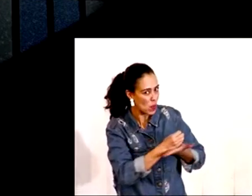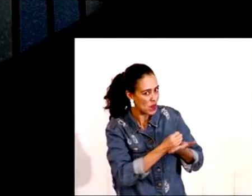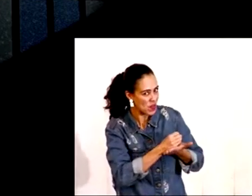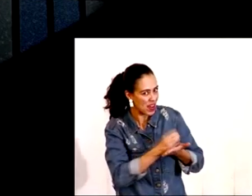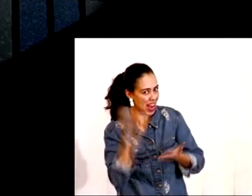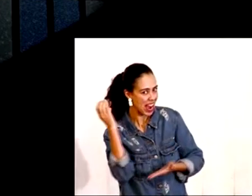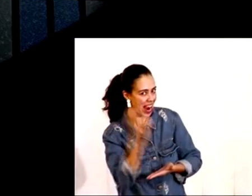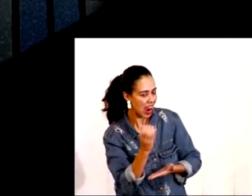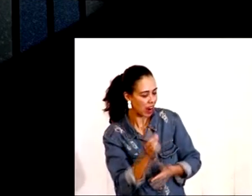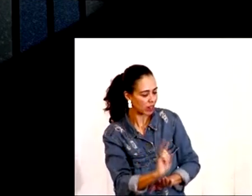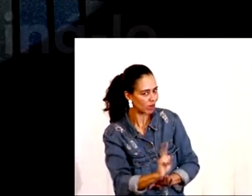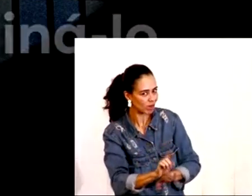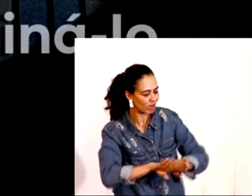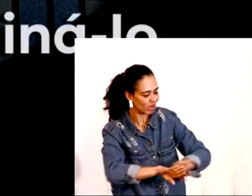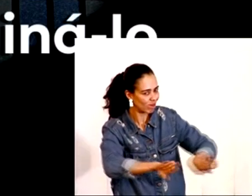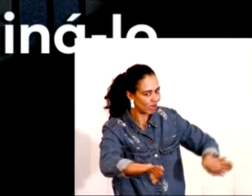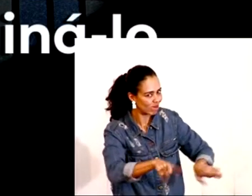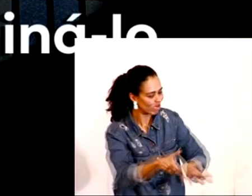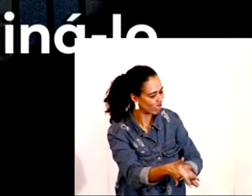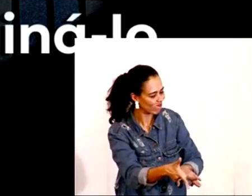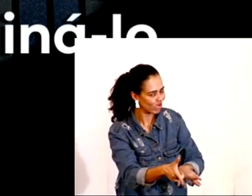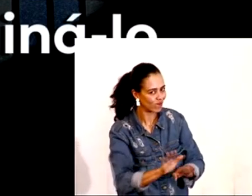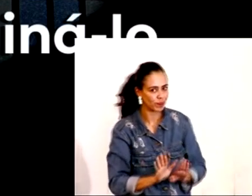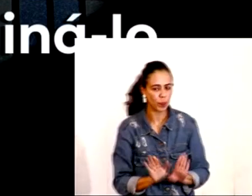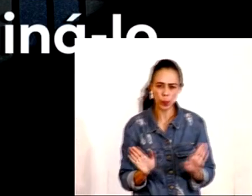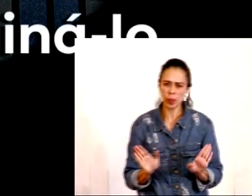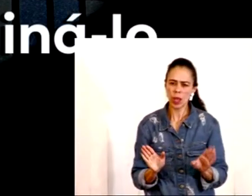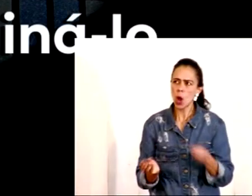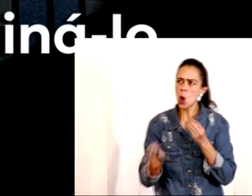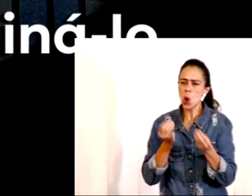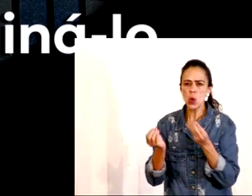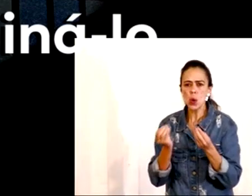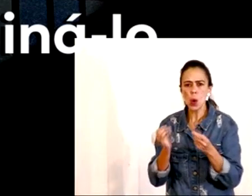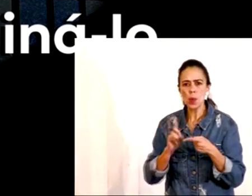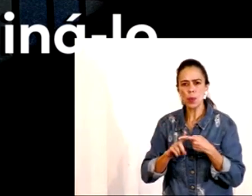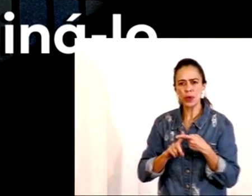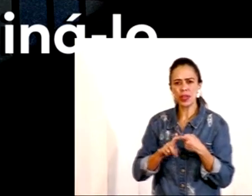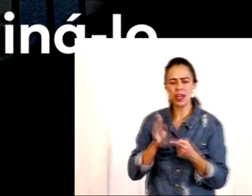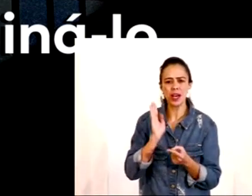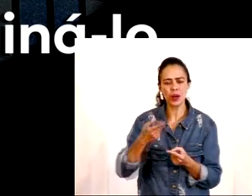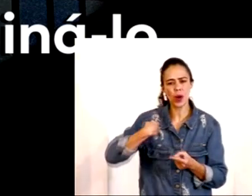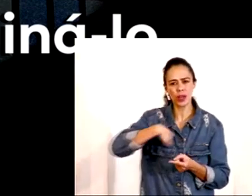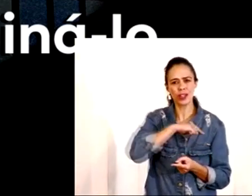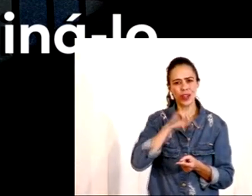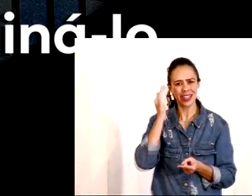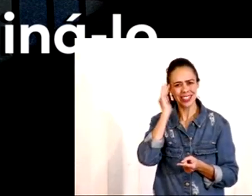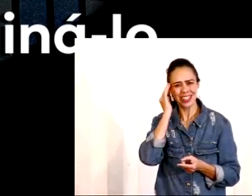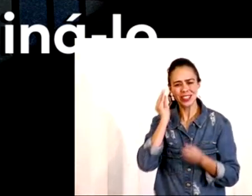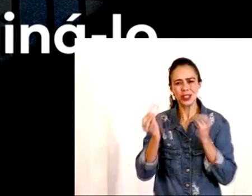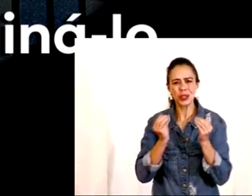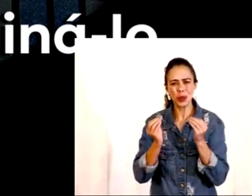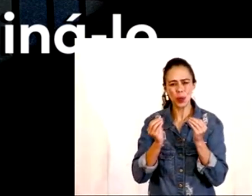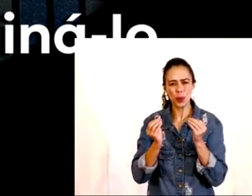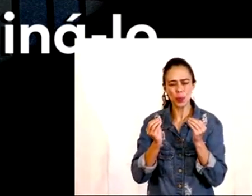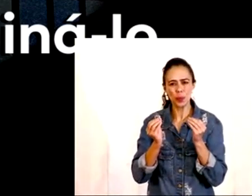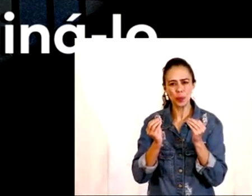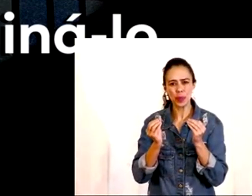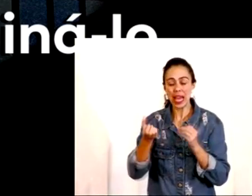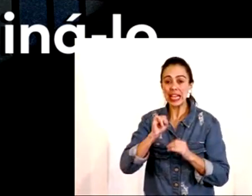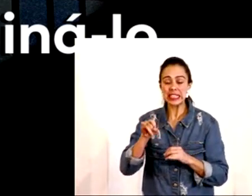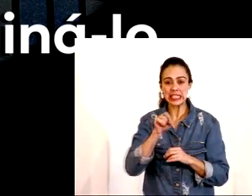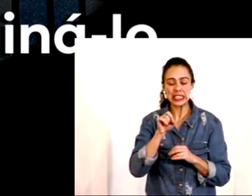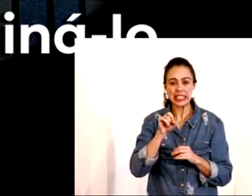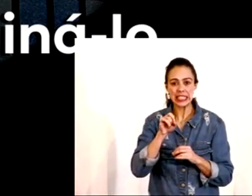por que descaiu o teu semblante? Se procederes bem, não é certo que serás aceito? Se, todavia, procederes